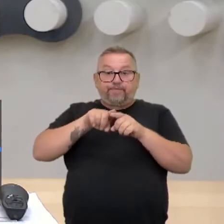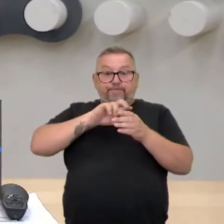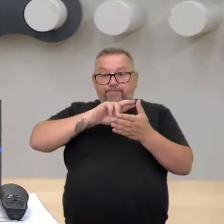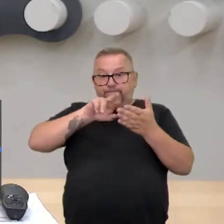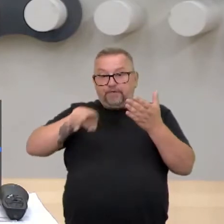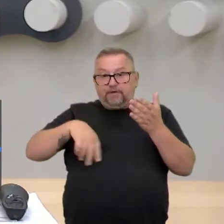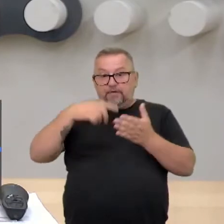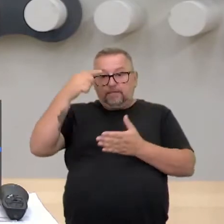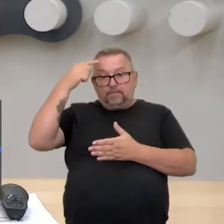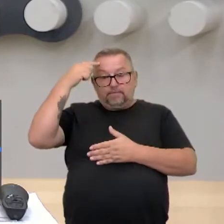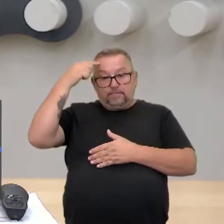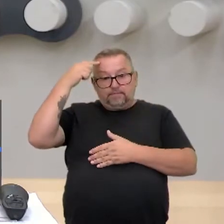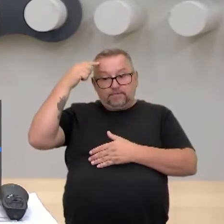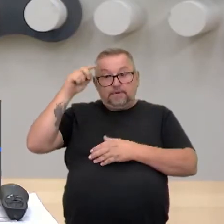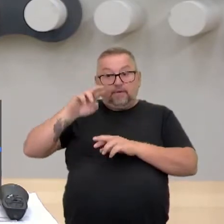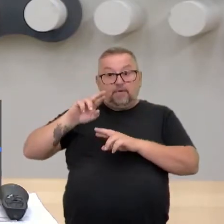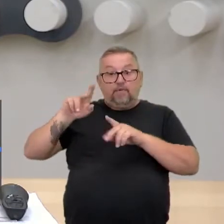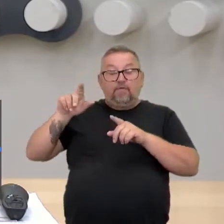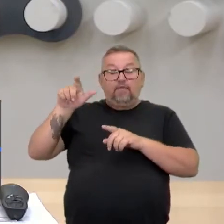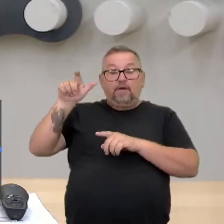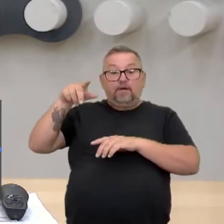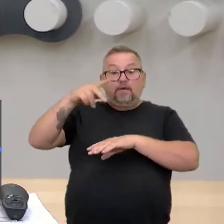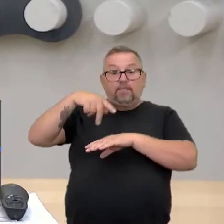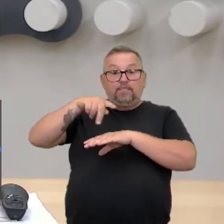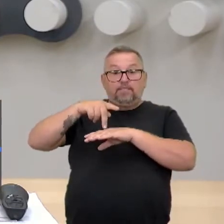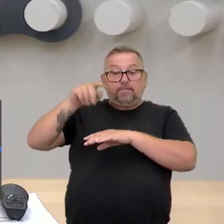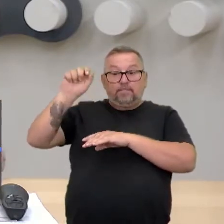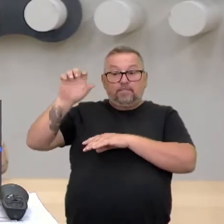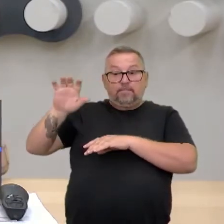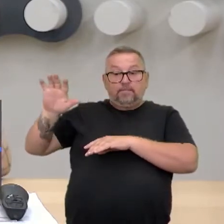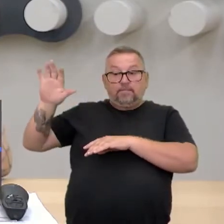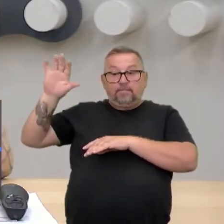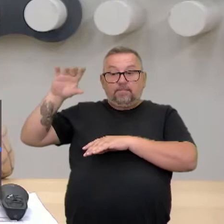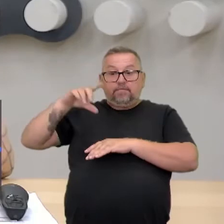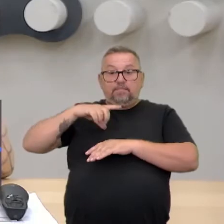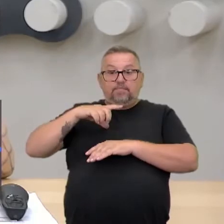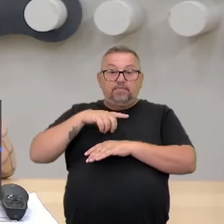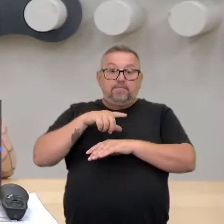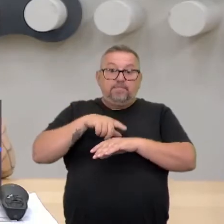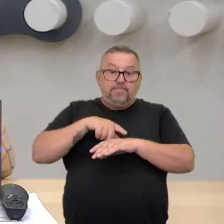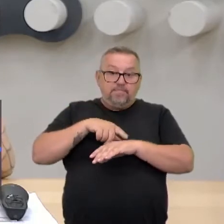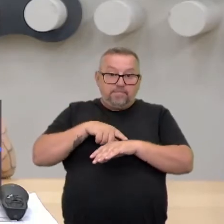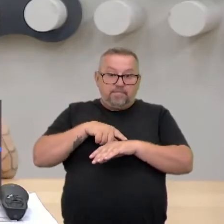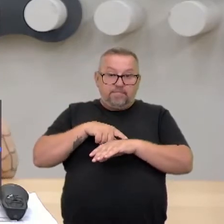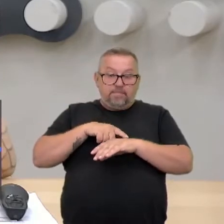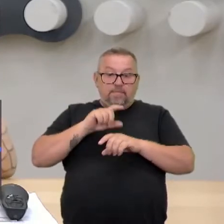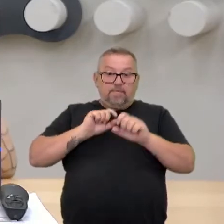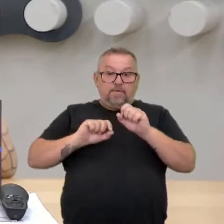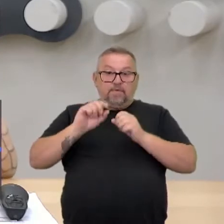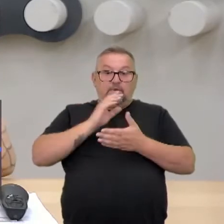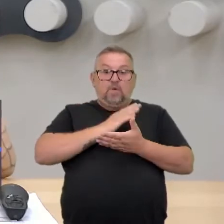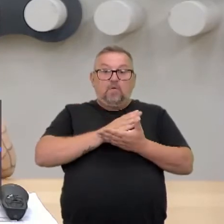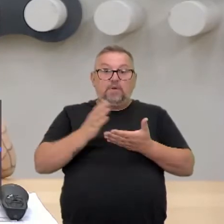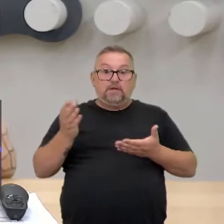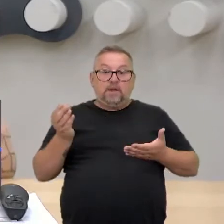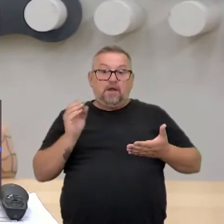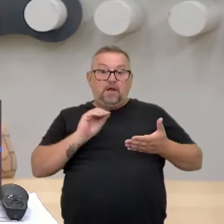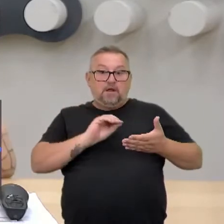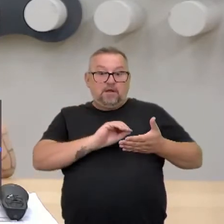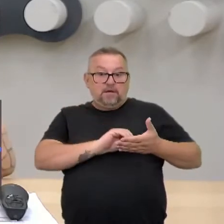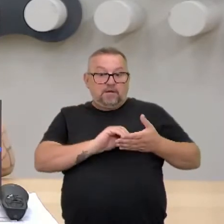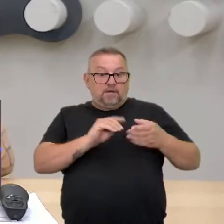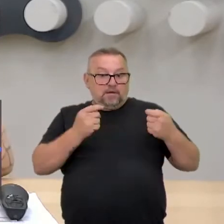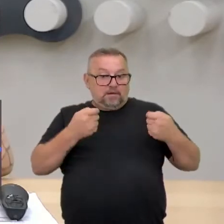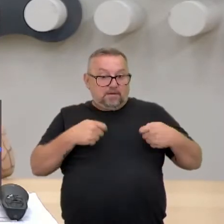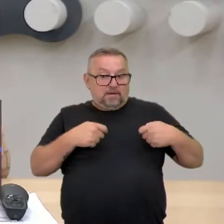vários pensadores em diferentes países da Europa a gente tem esse momento em que se começa a colocar